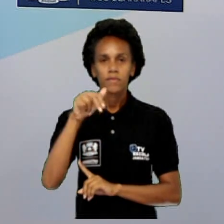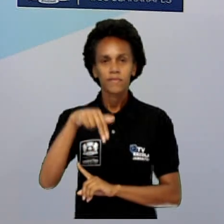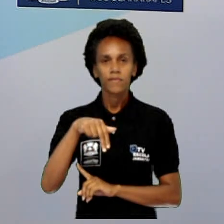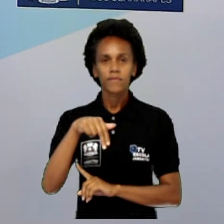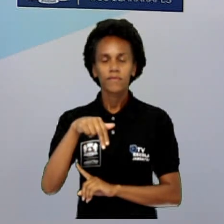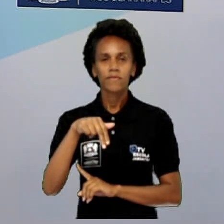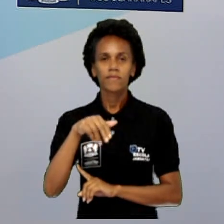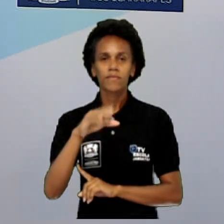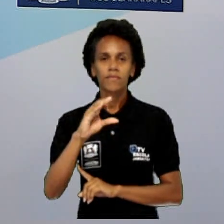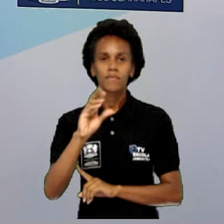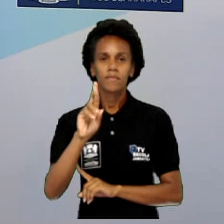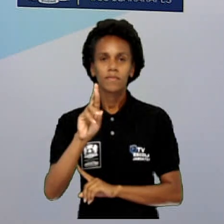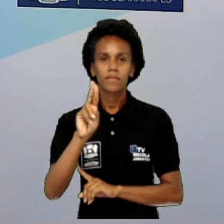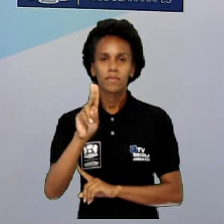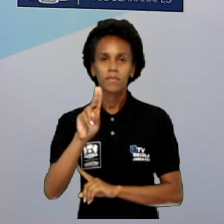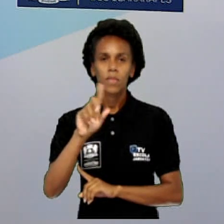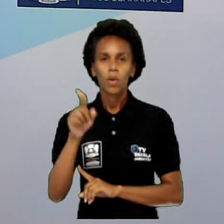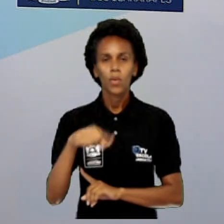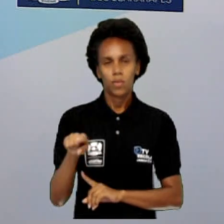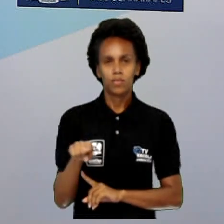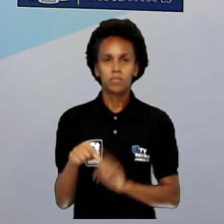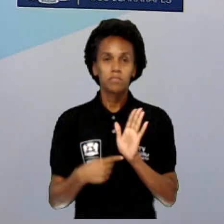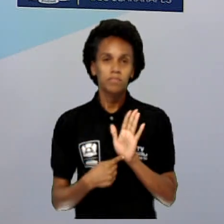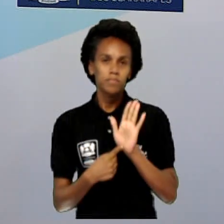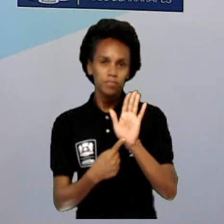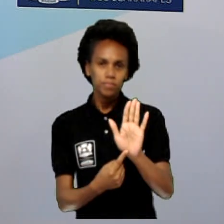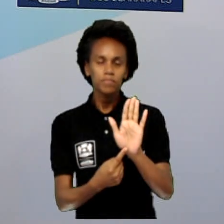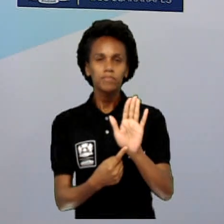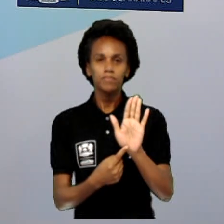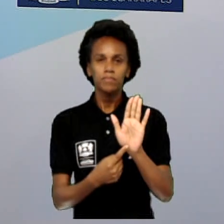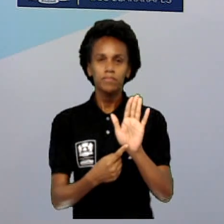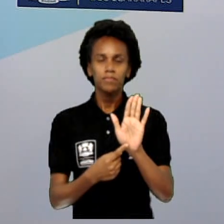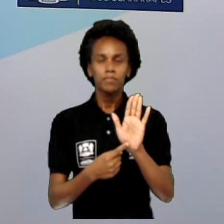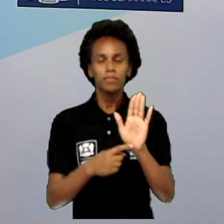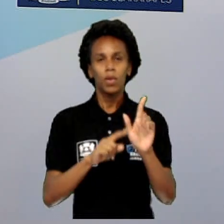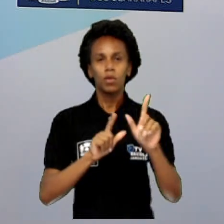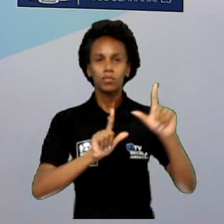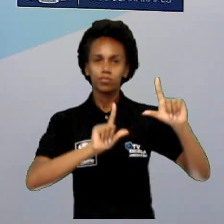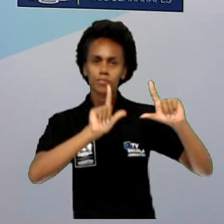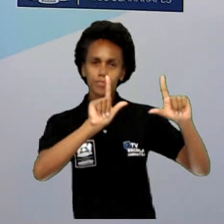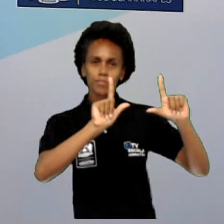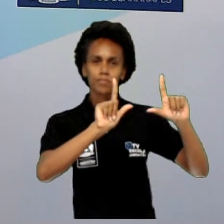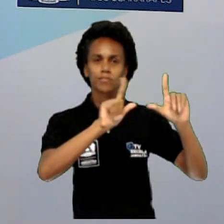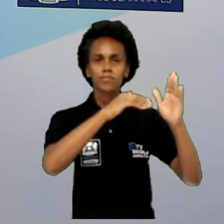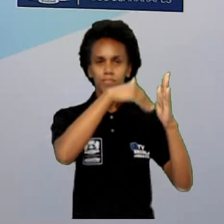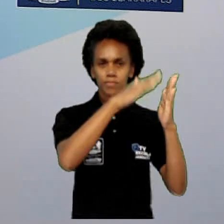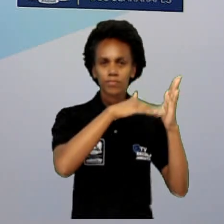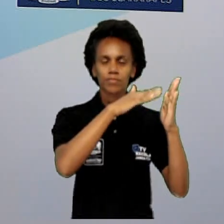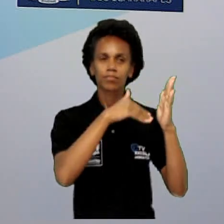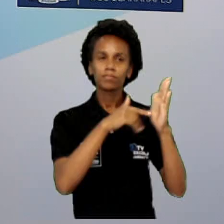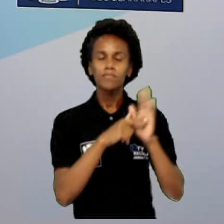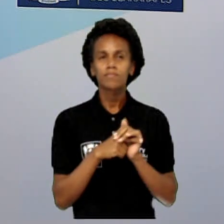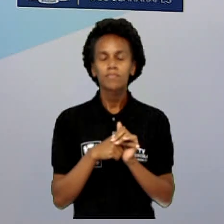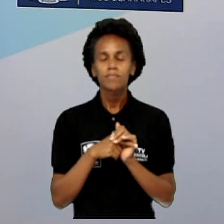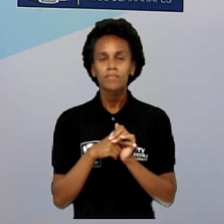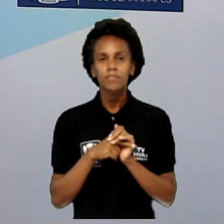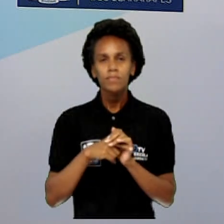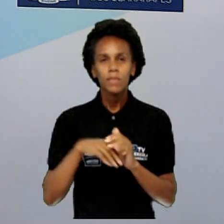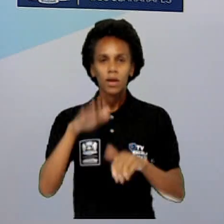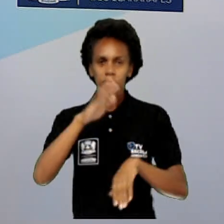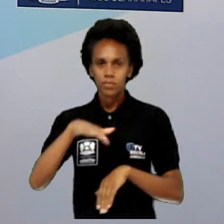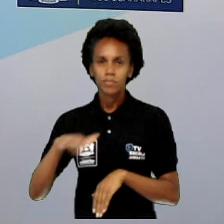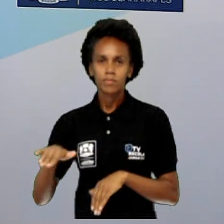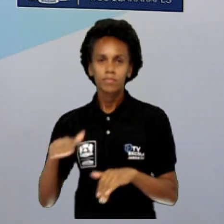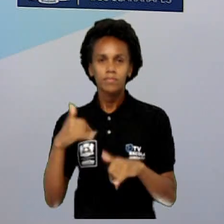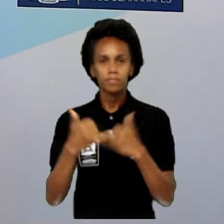infantis. Ele busca na sua memória as brincadeiras que ele aproveitava quando era